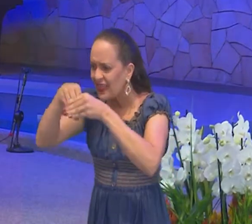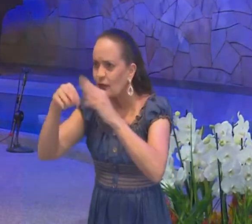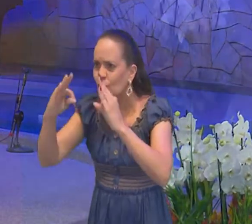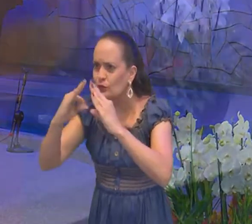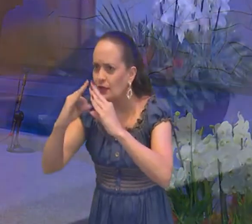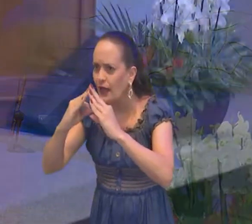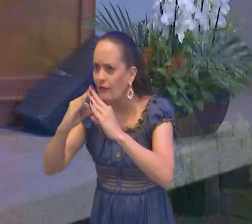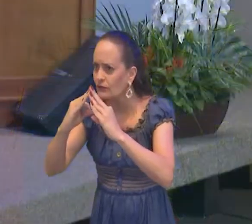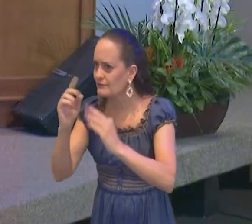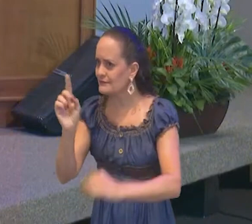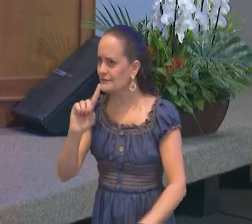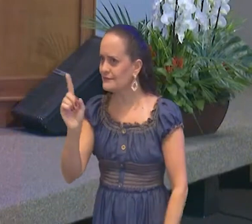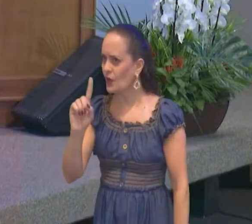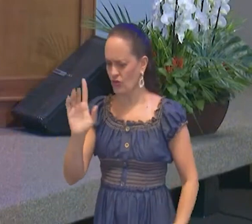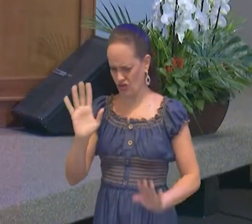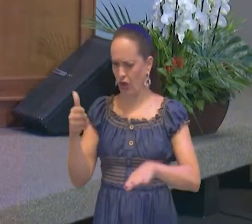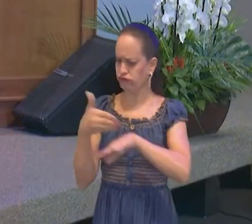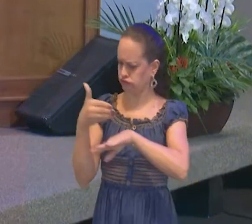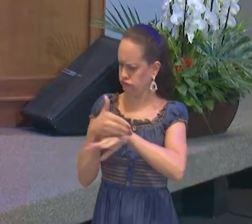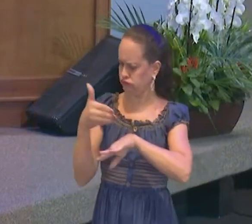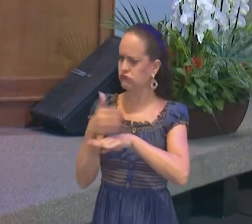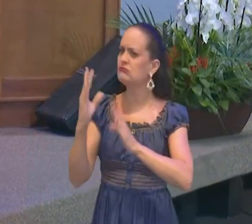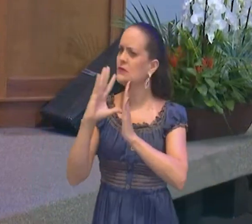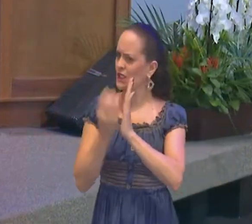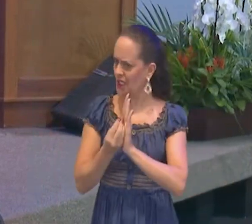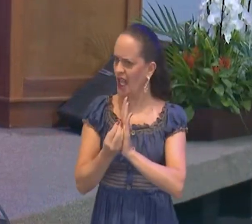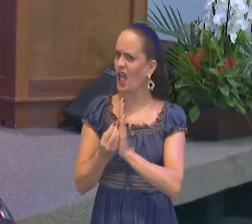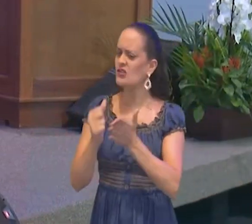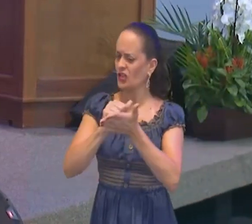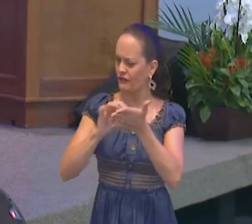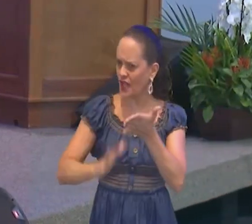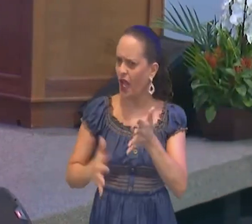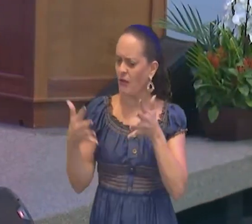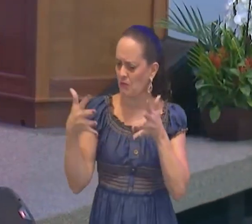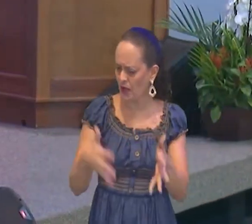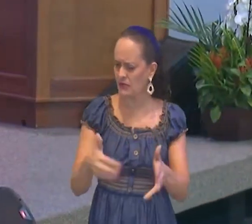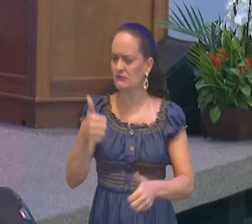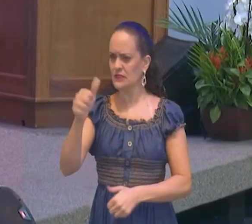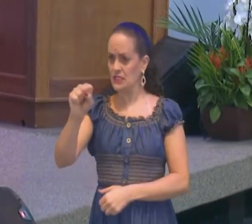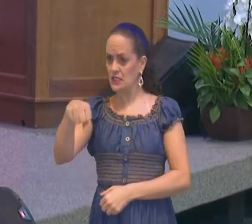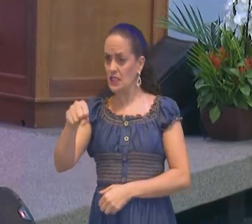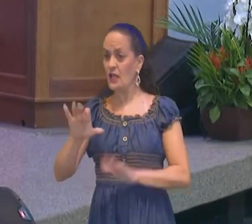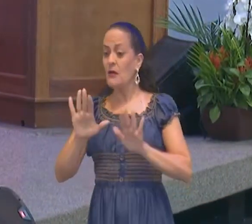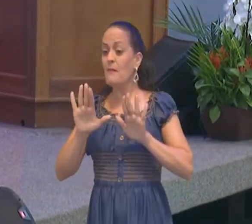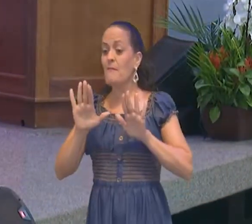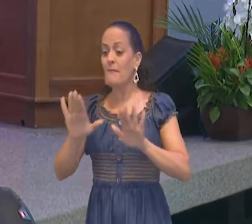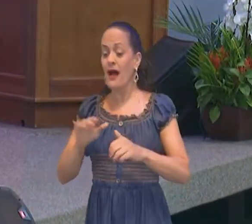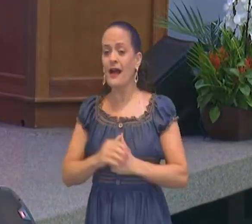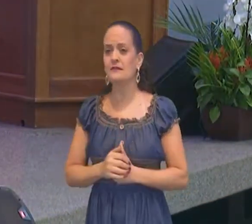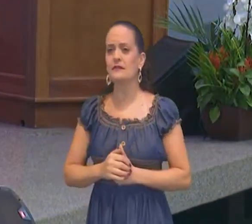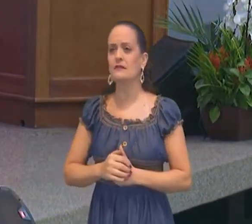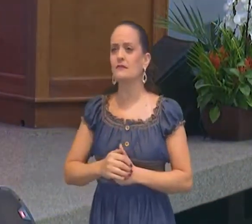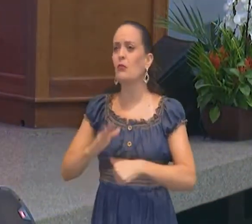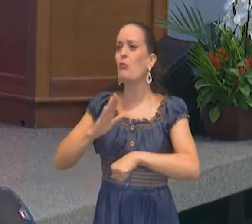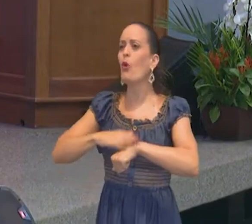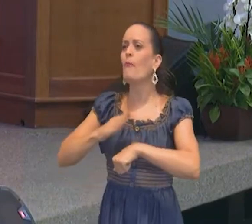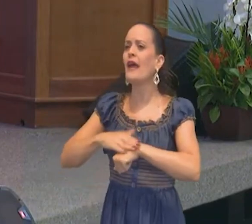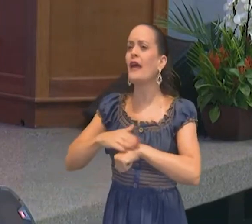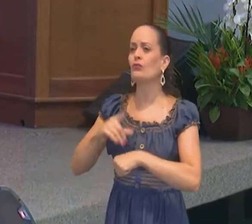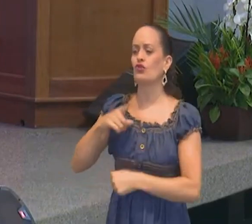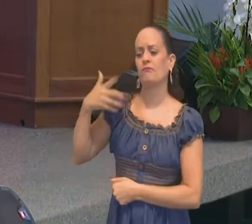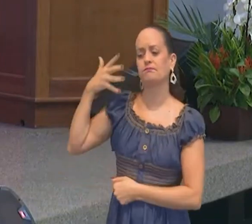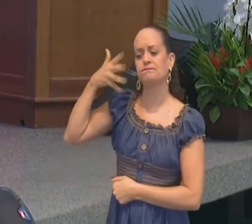estar frequentando a igreja há muito tempo e participar das atividades da igreja. Havia uma série de conferências naquela